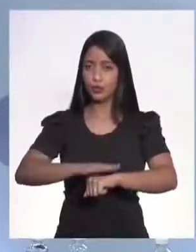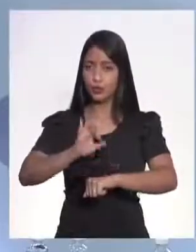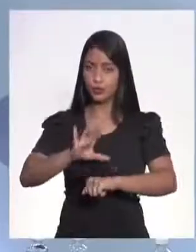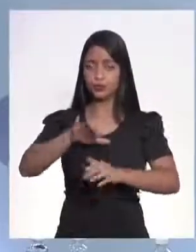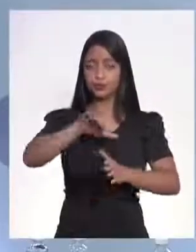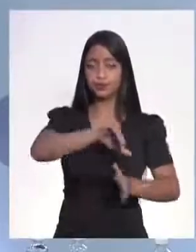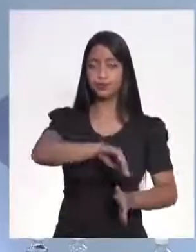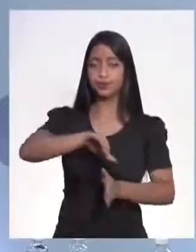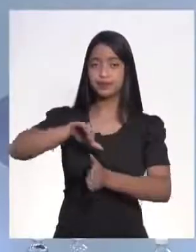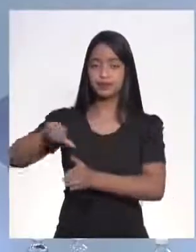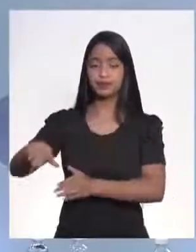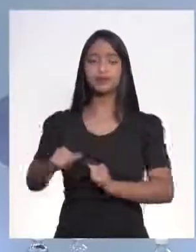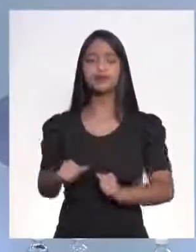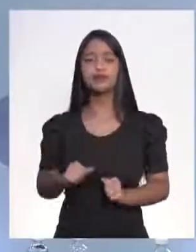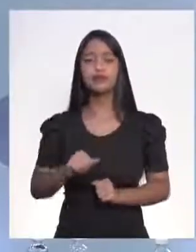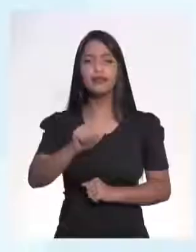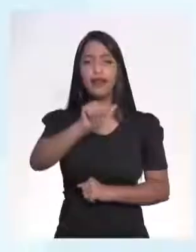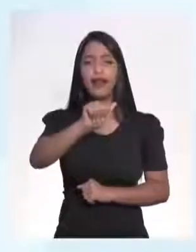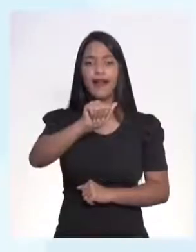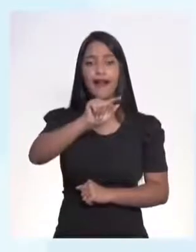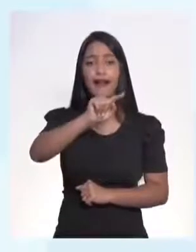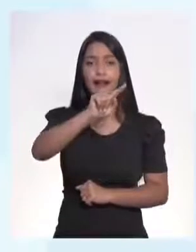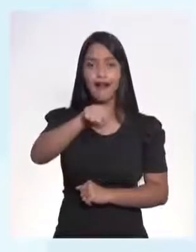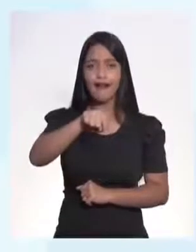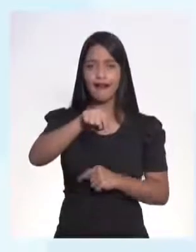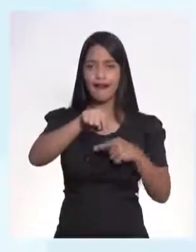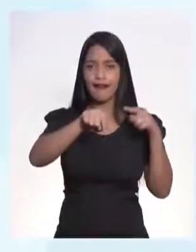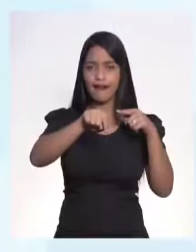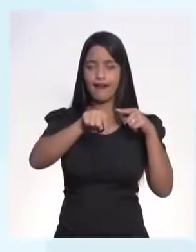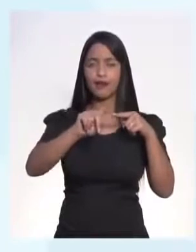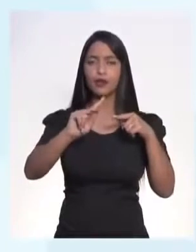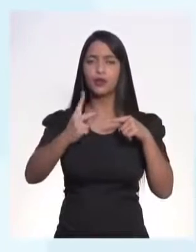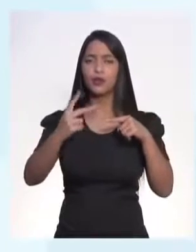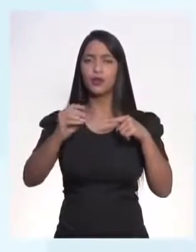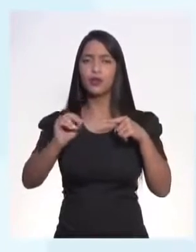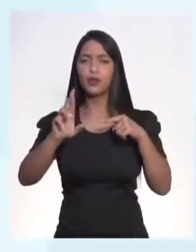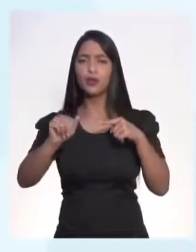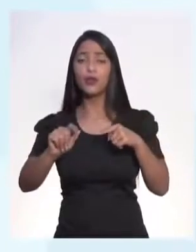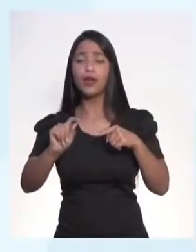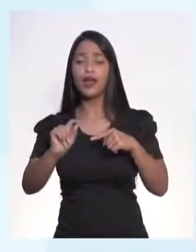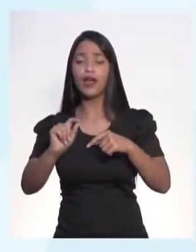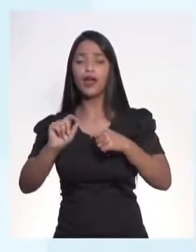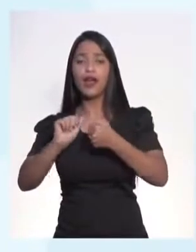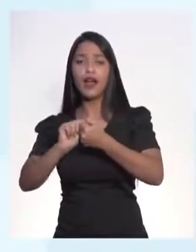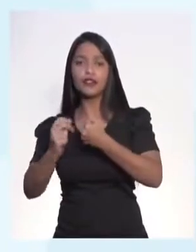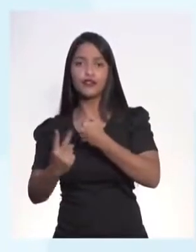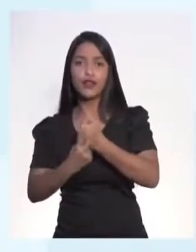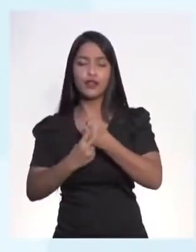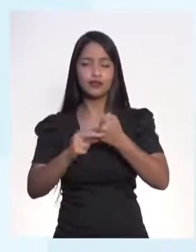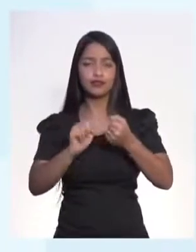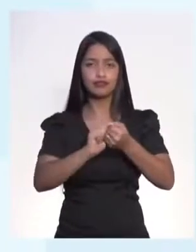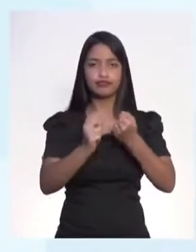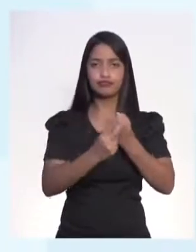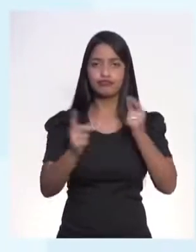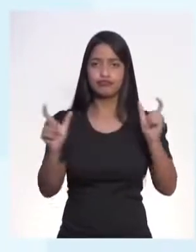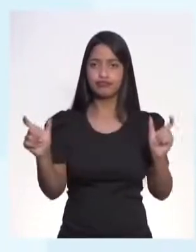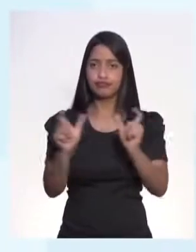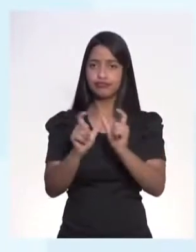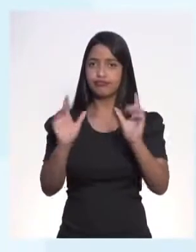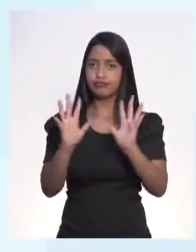agora quando eu falo a hora eu tenho uma locução adverbial isso aqui